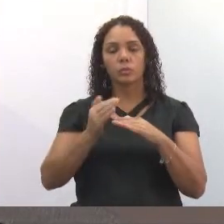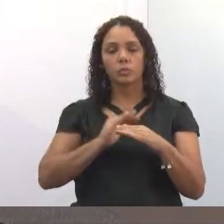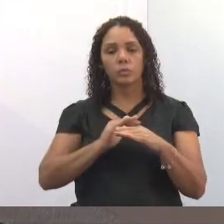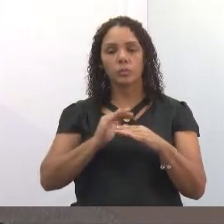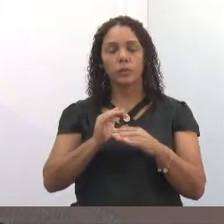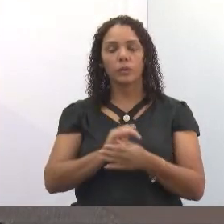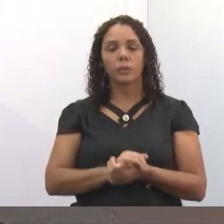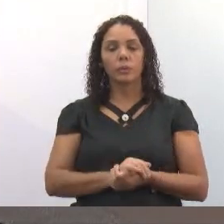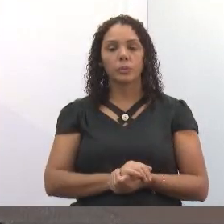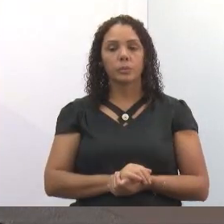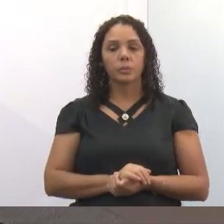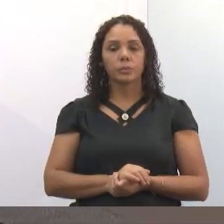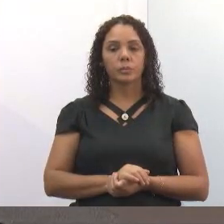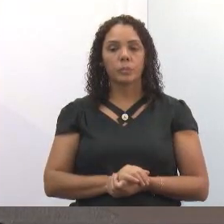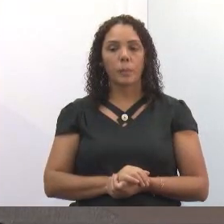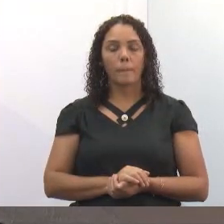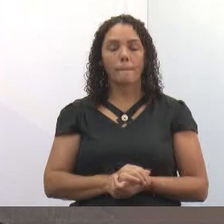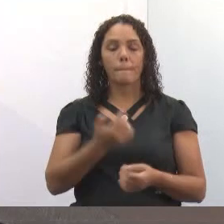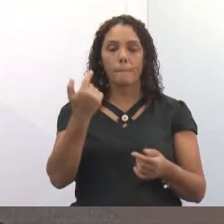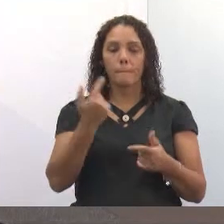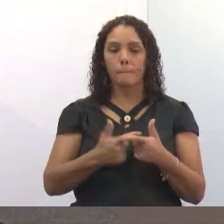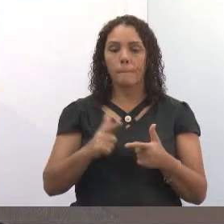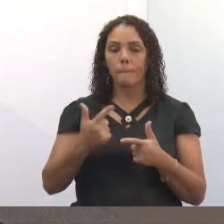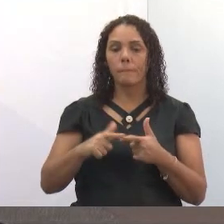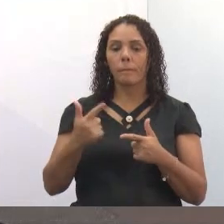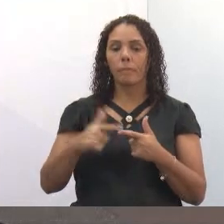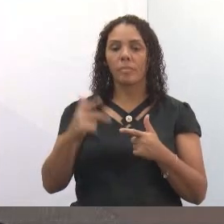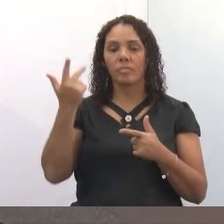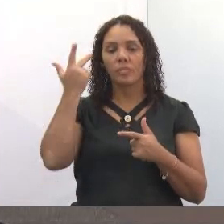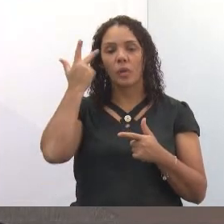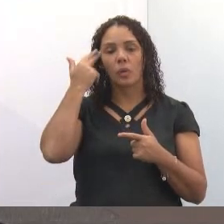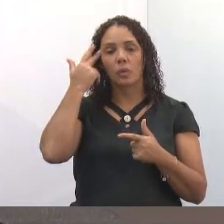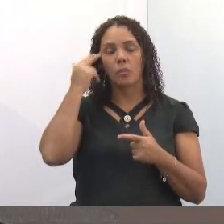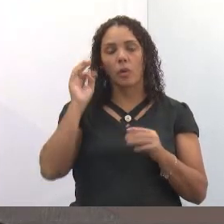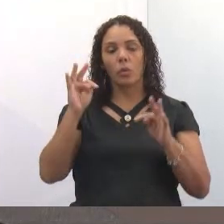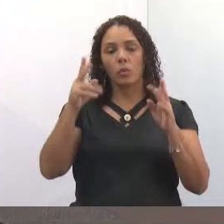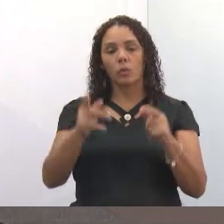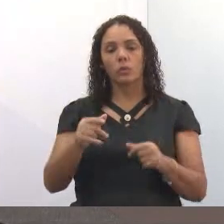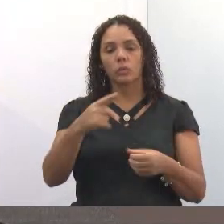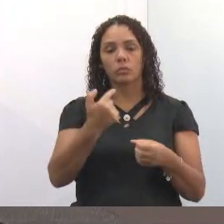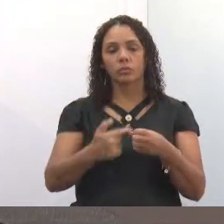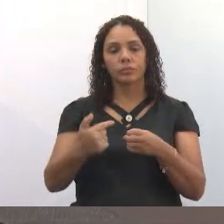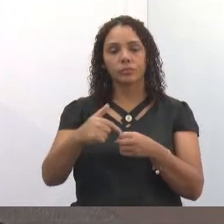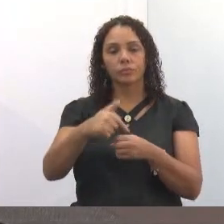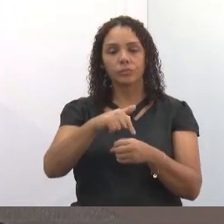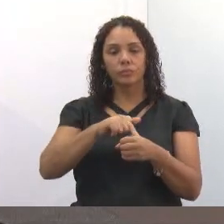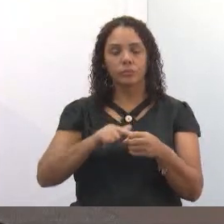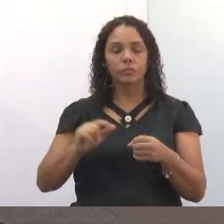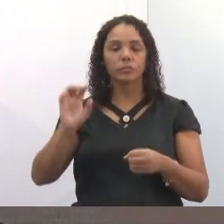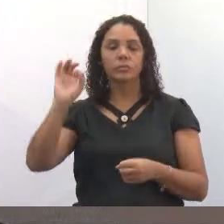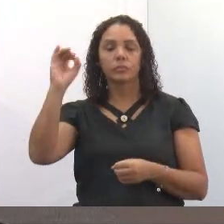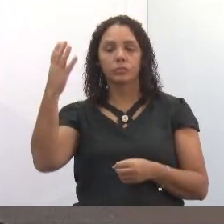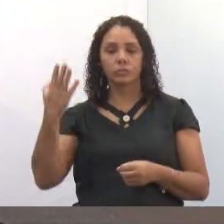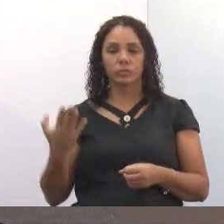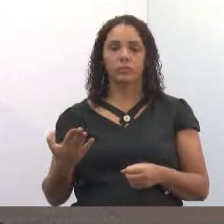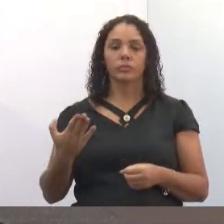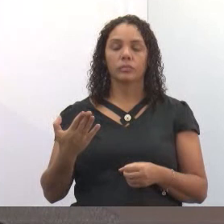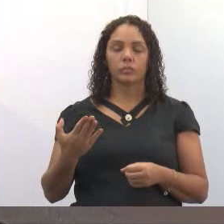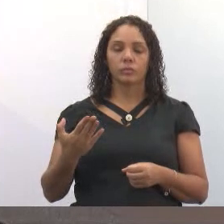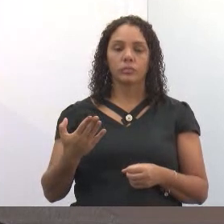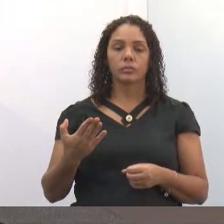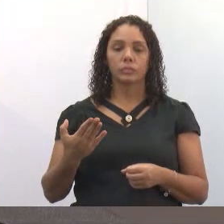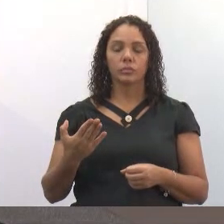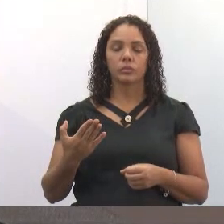que o enfrentamento desse problema comum em todas as cidades do Brasil pode, a um só